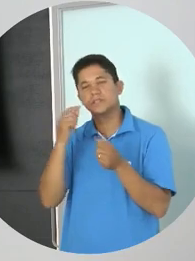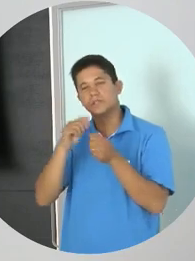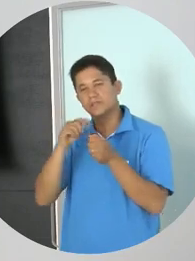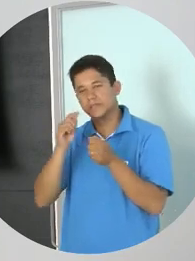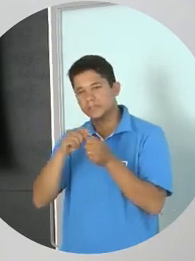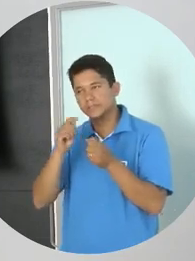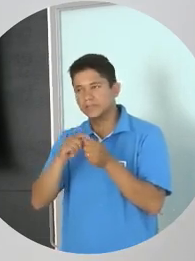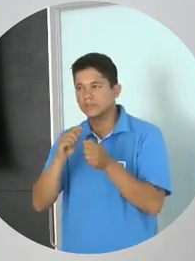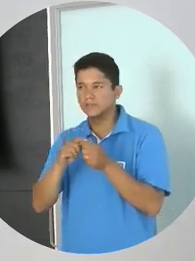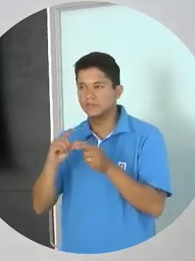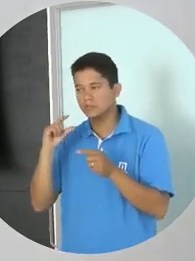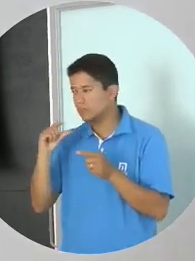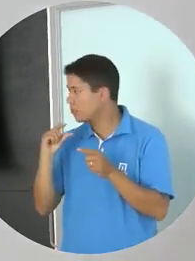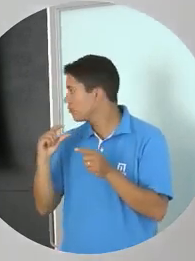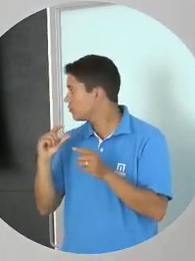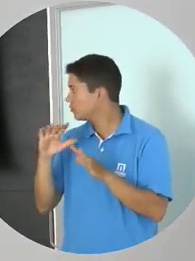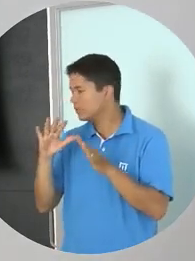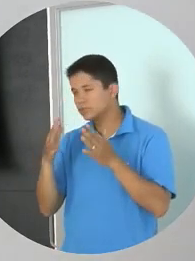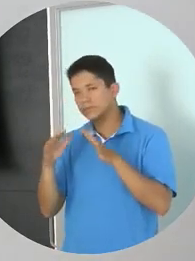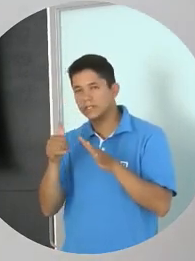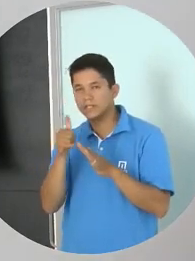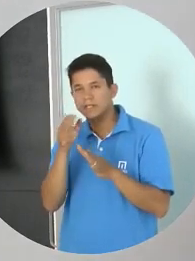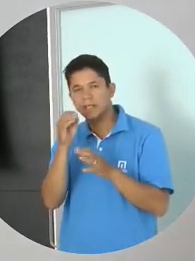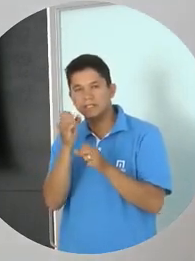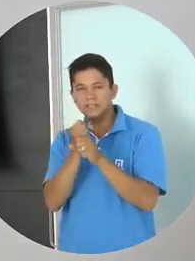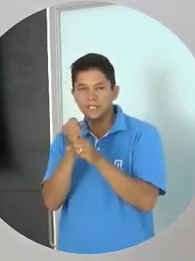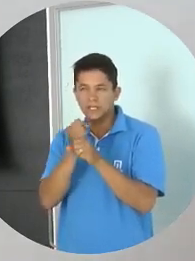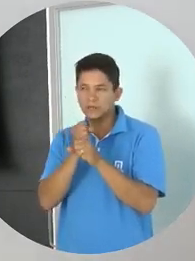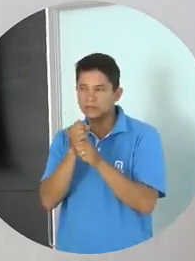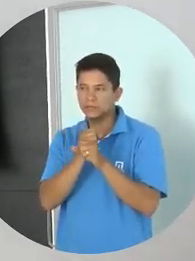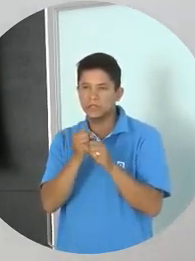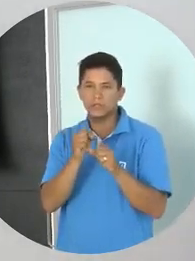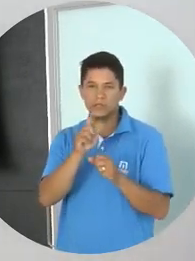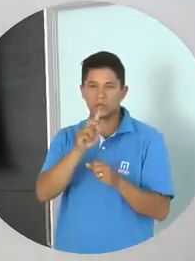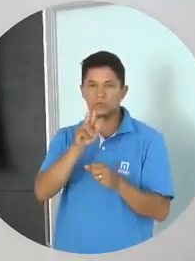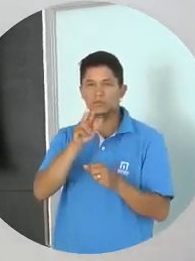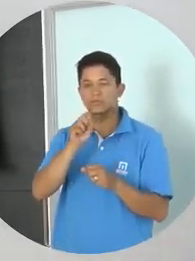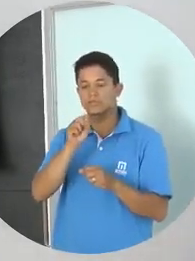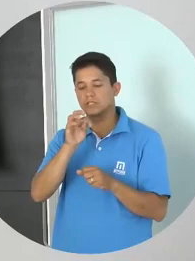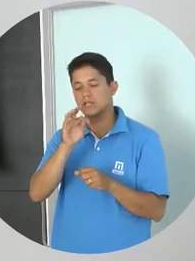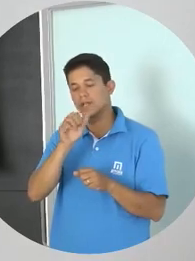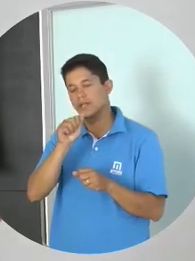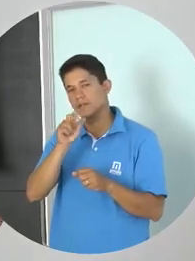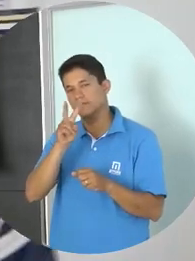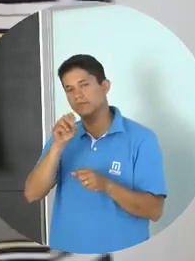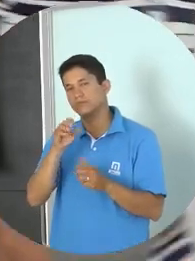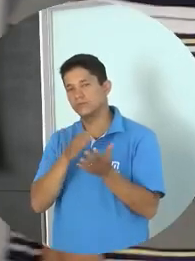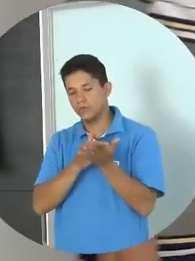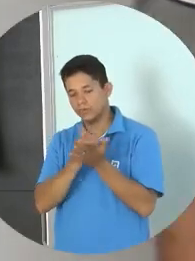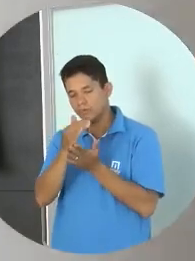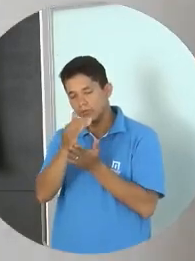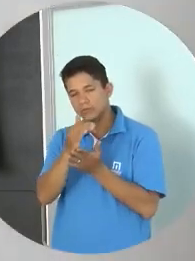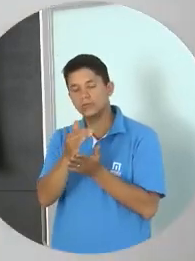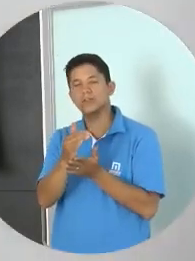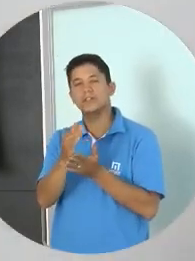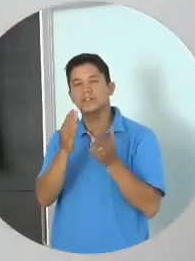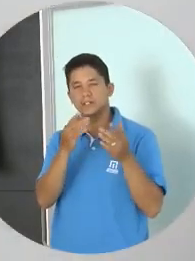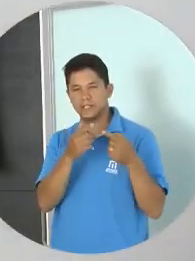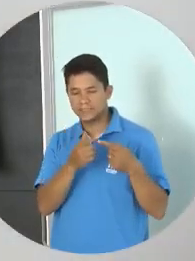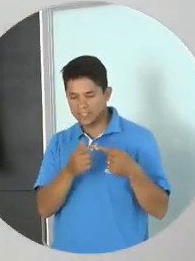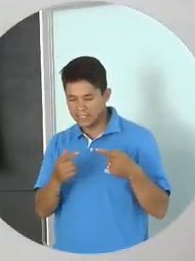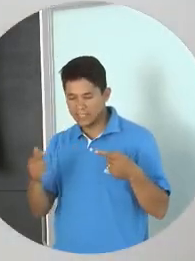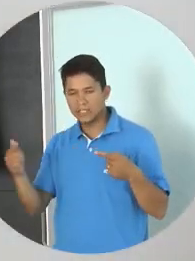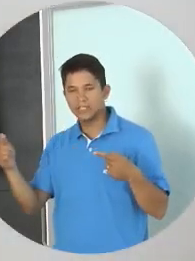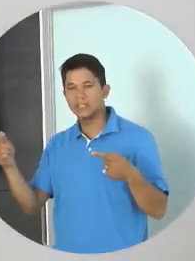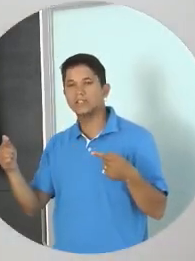longo de pouco mais de 10 anos aí que o Gustavo começou a realmente ir nessa linha de